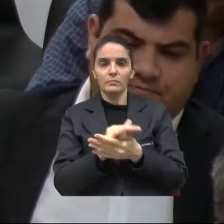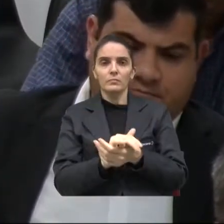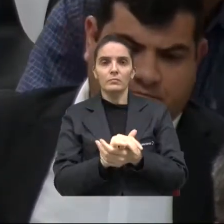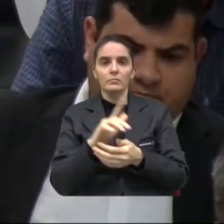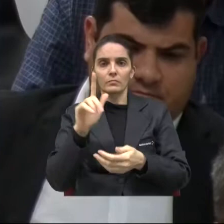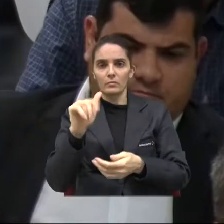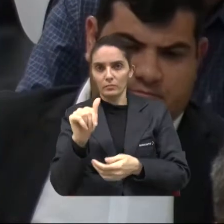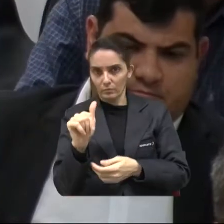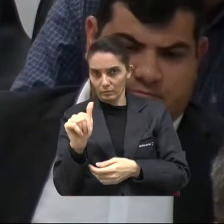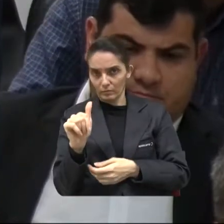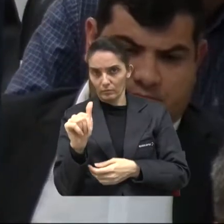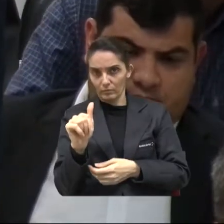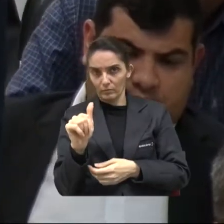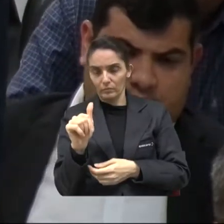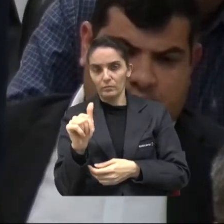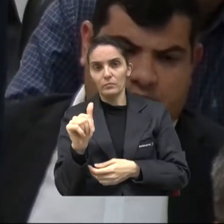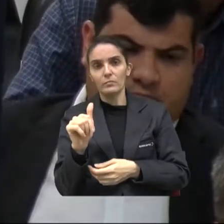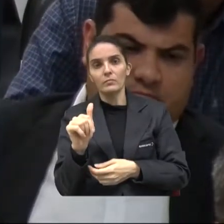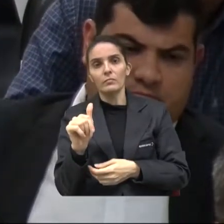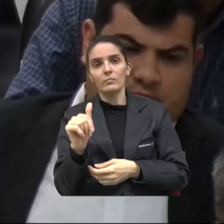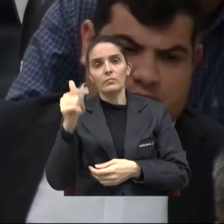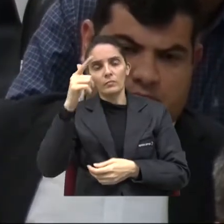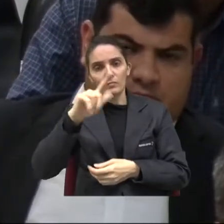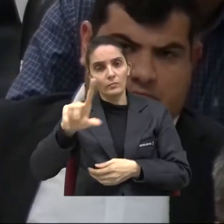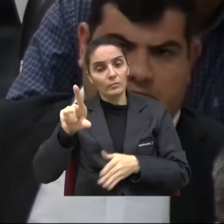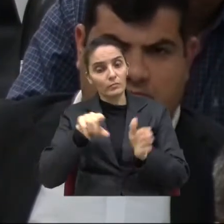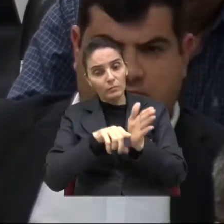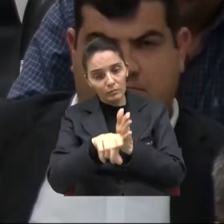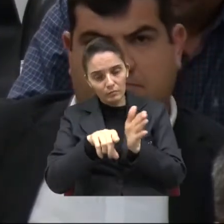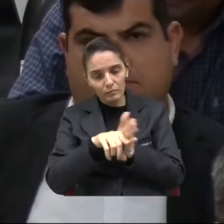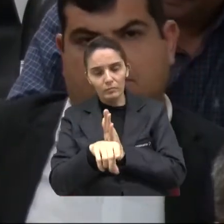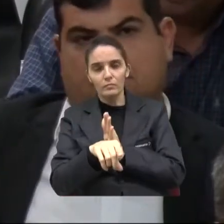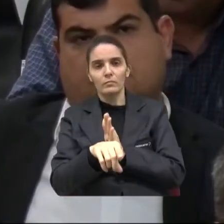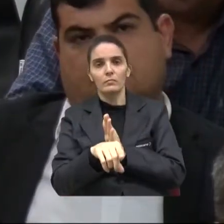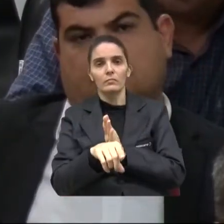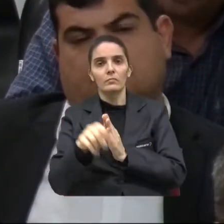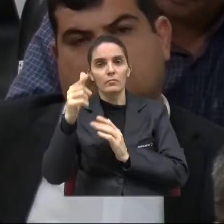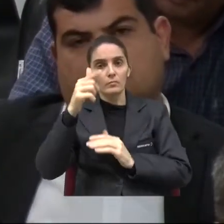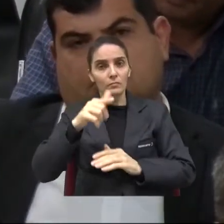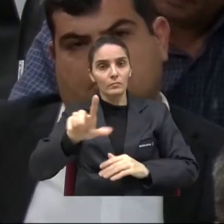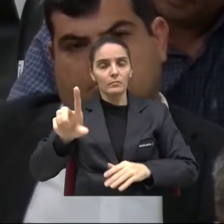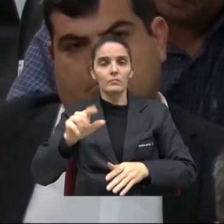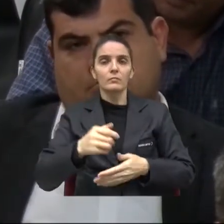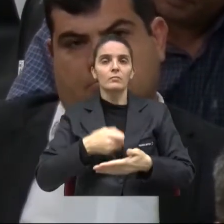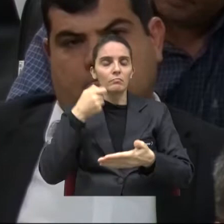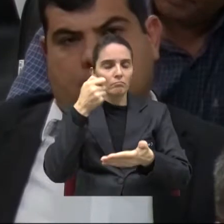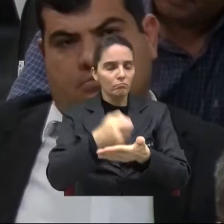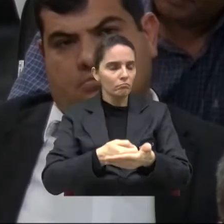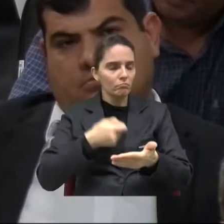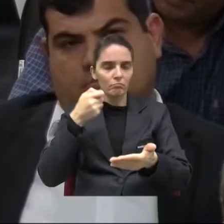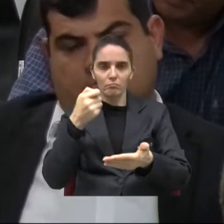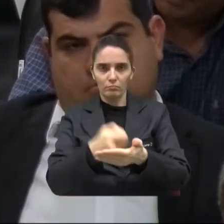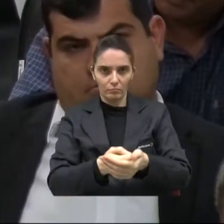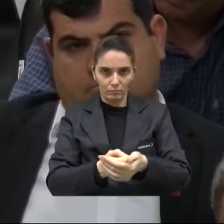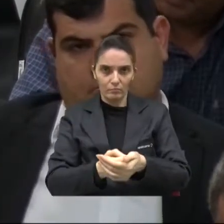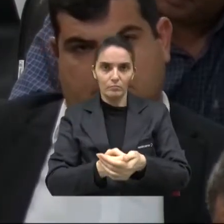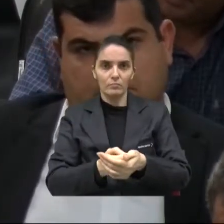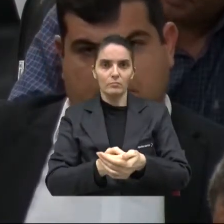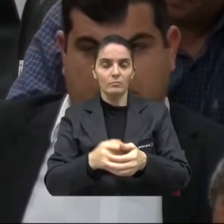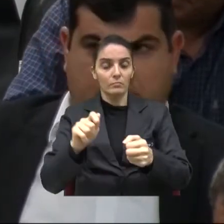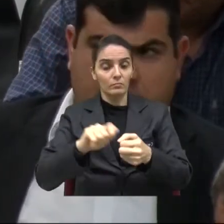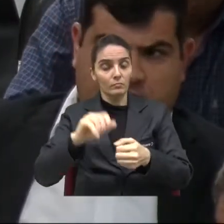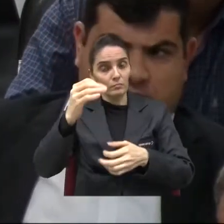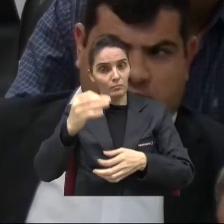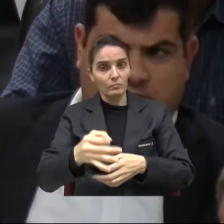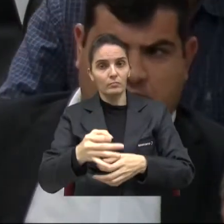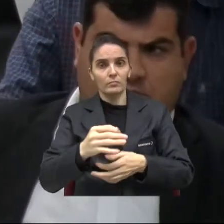depois haverá outros estudos e nós faremos outras batalhas, vereador Rafael, para que a coisa seja bem feita.